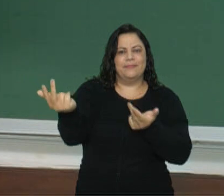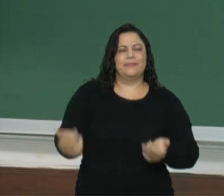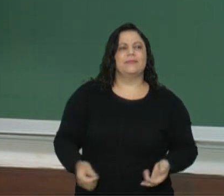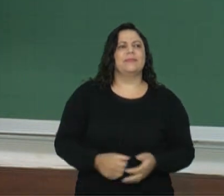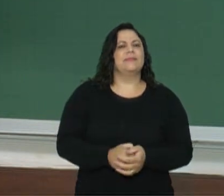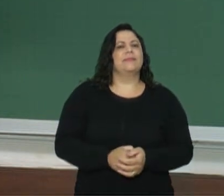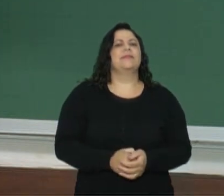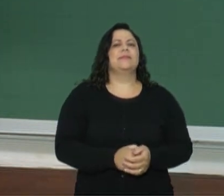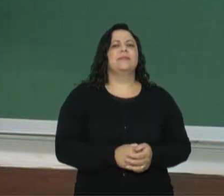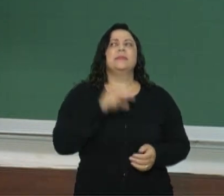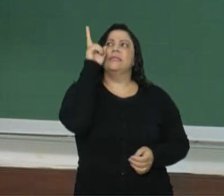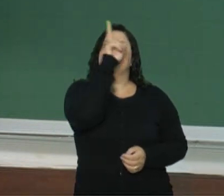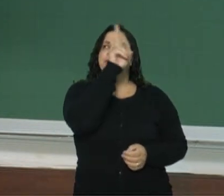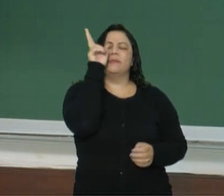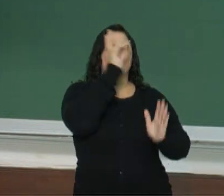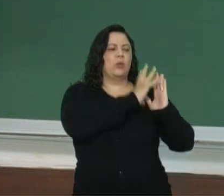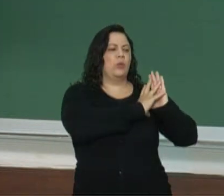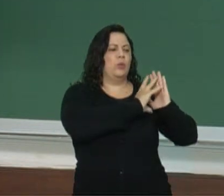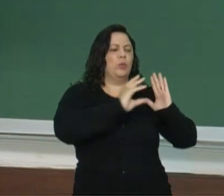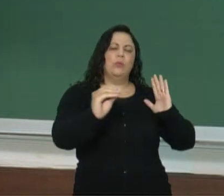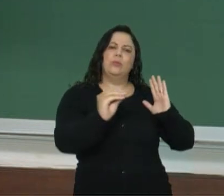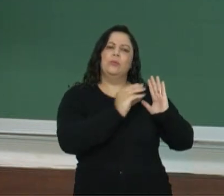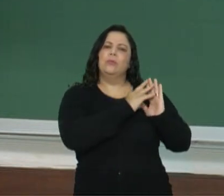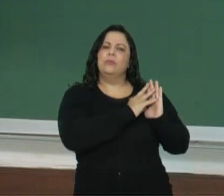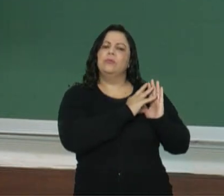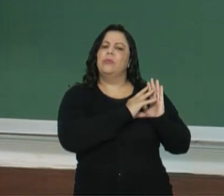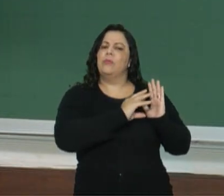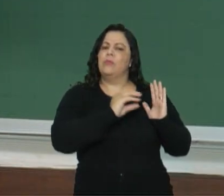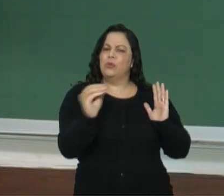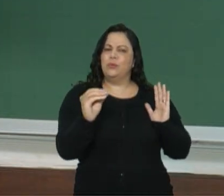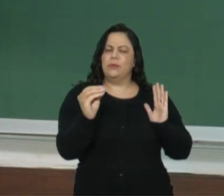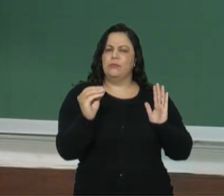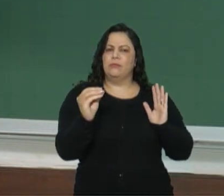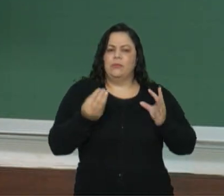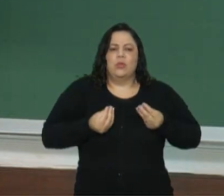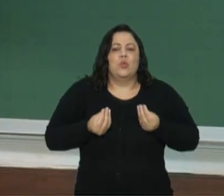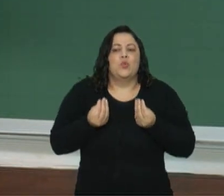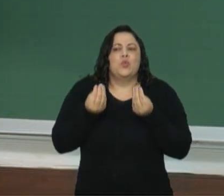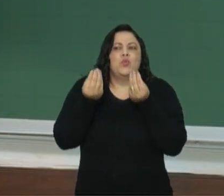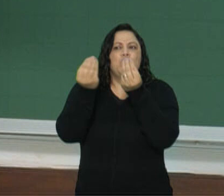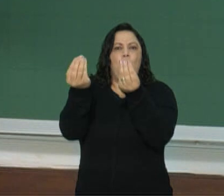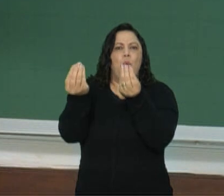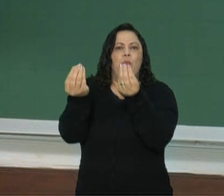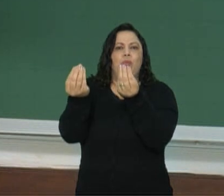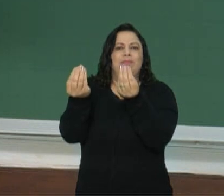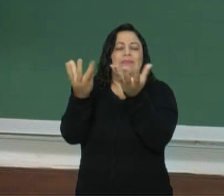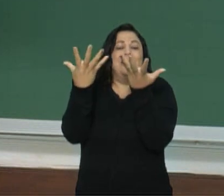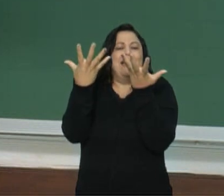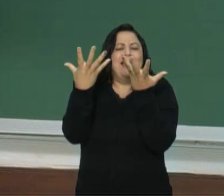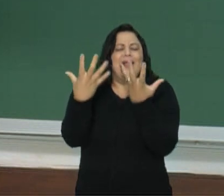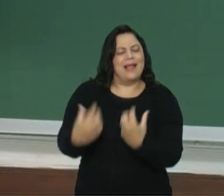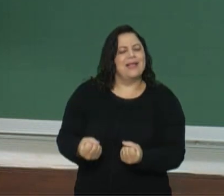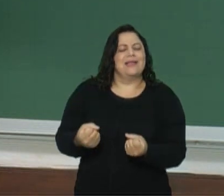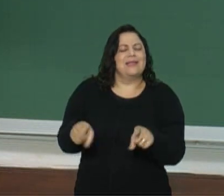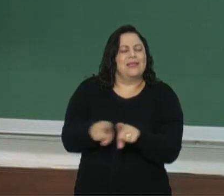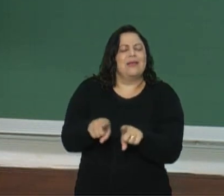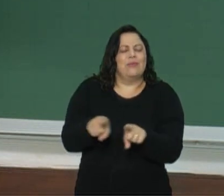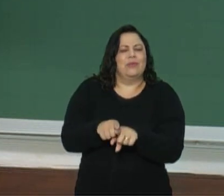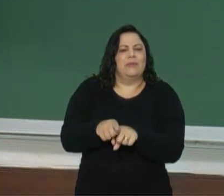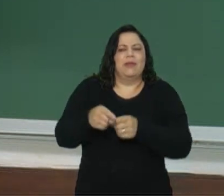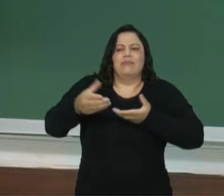aquele modelo, né, em que alguém doa, alguém recebe, os dois se fortalecem